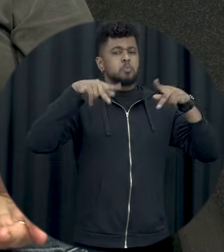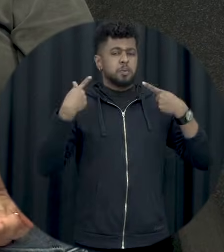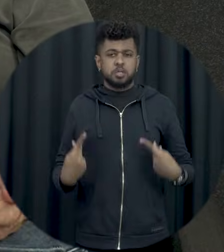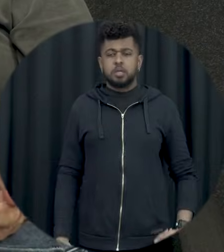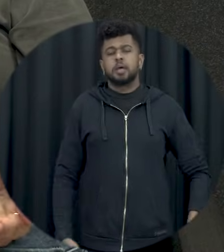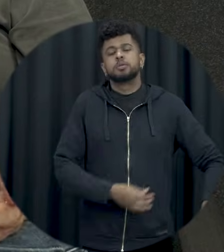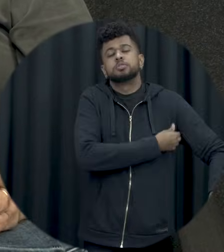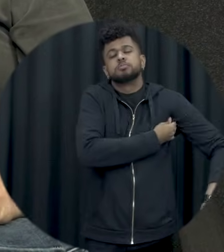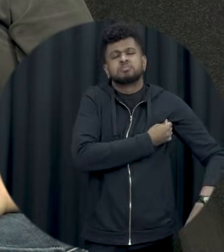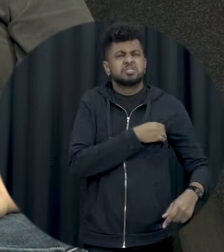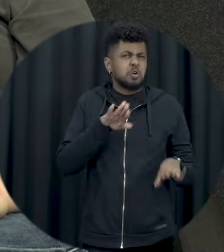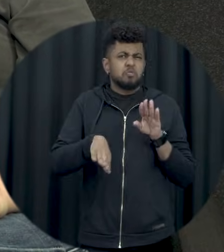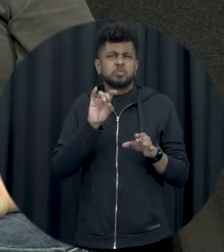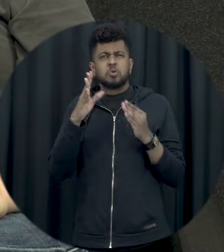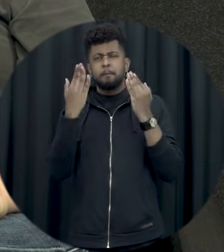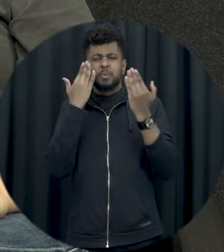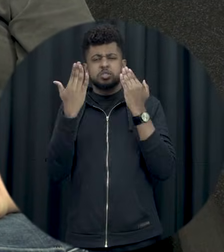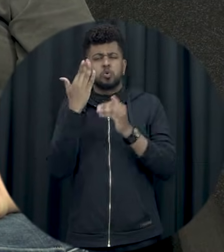a psicologia,